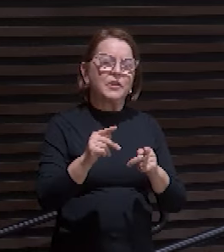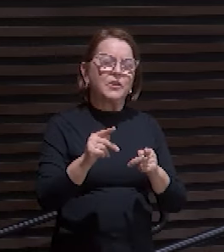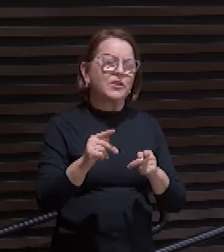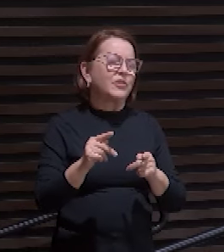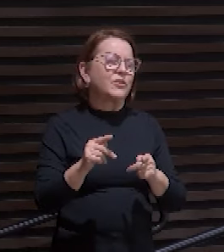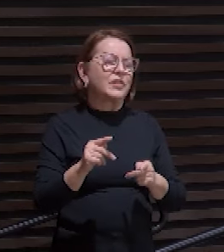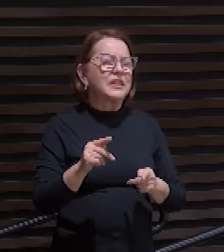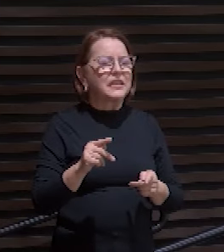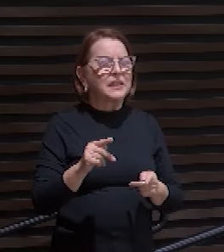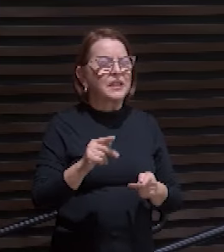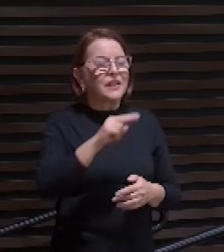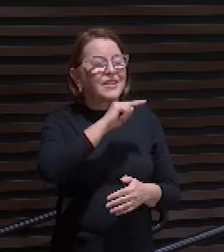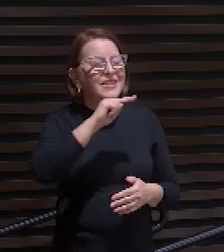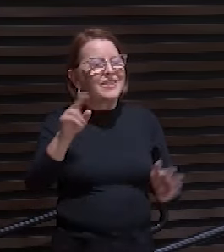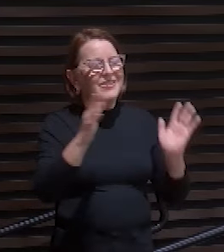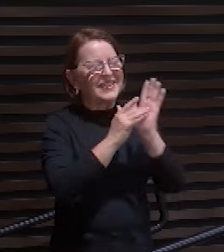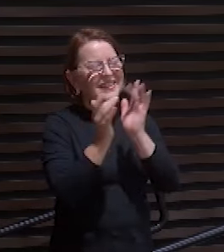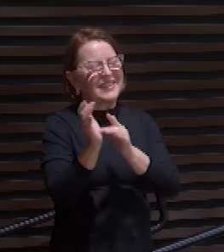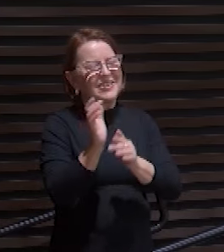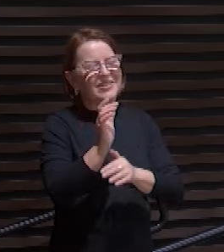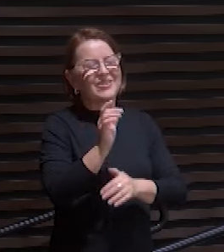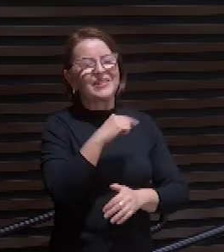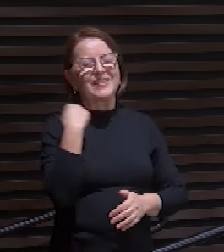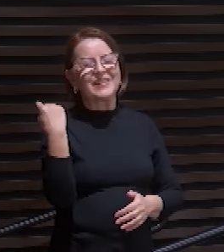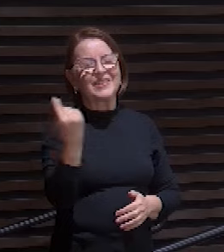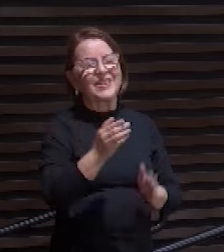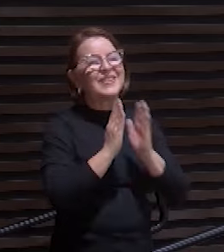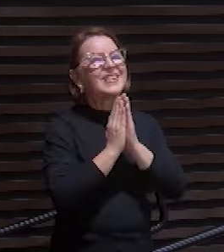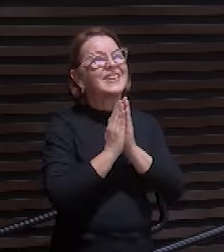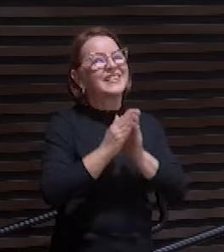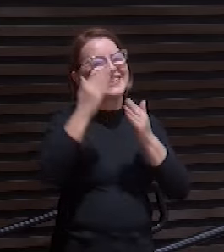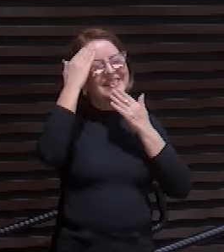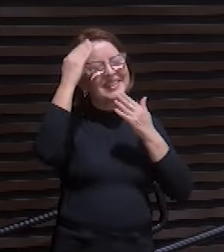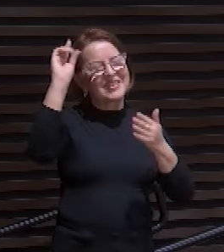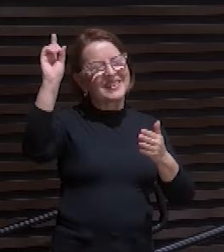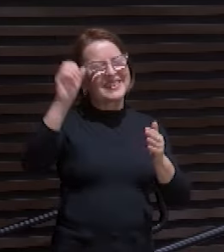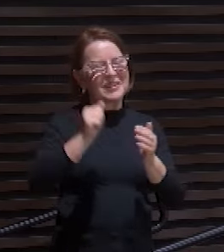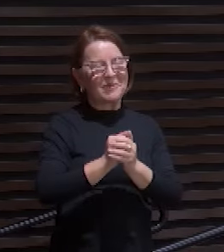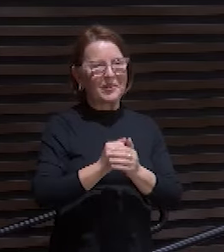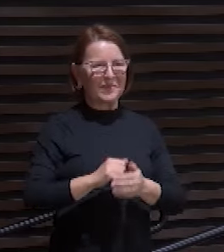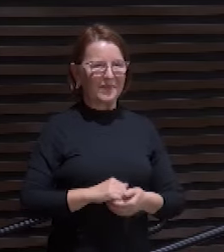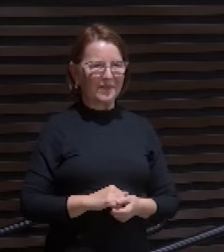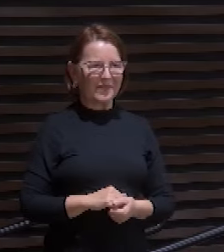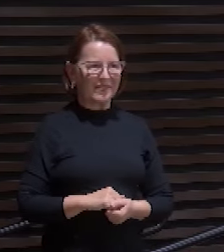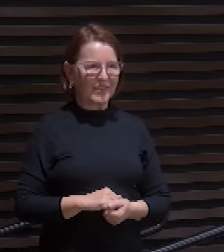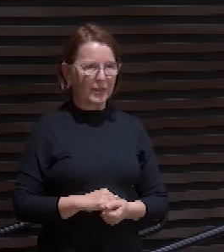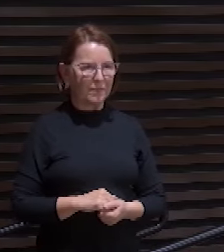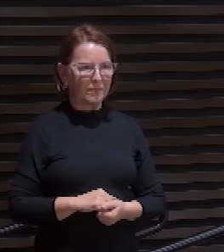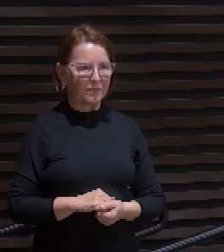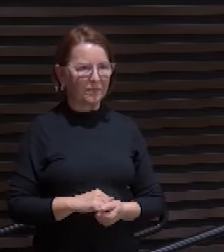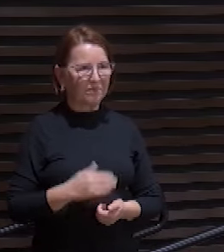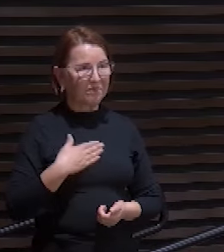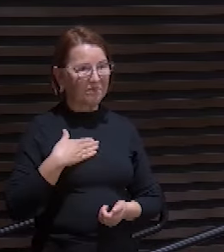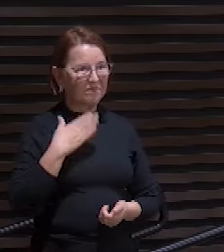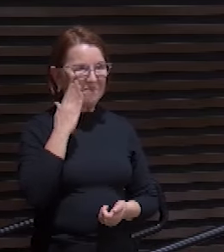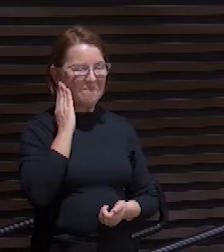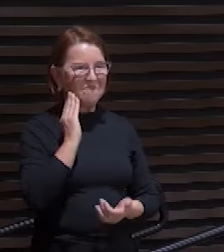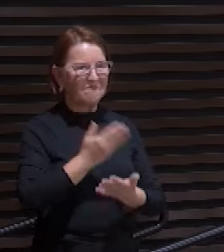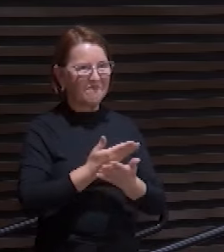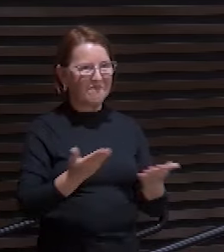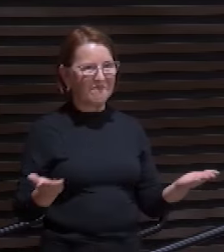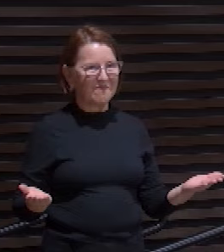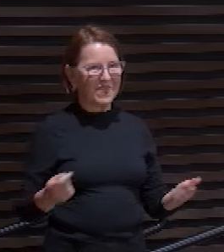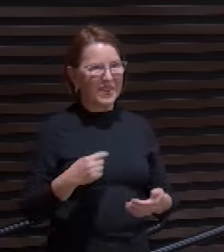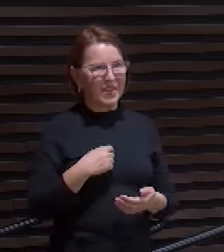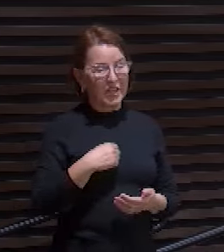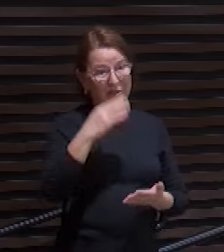no nome de Jesus que nós oramos e agradecemos a Ti. Amém. Meus queridos, eu creio que o dia